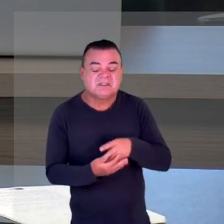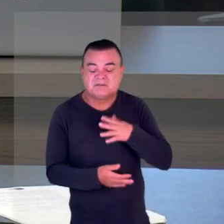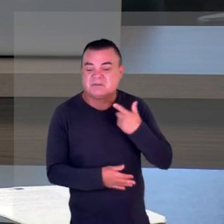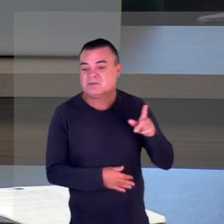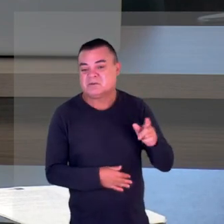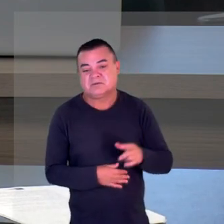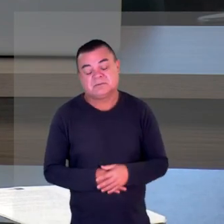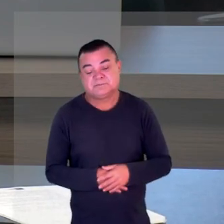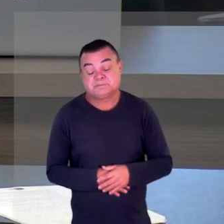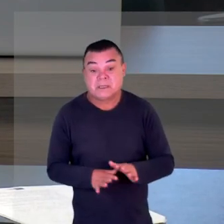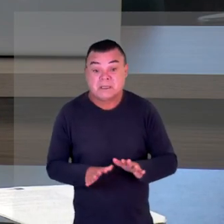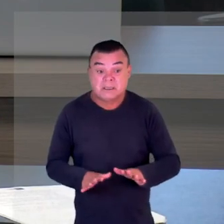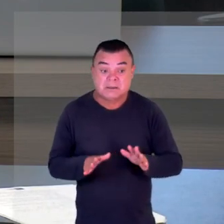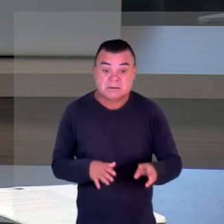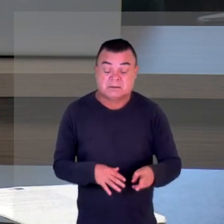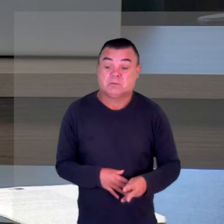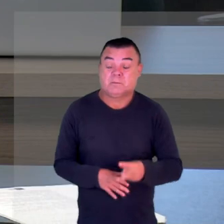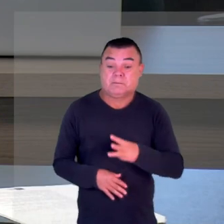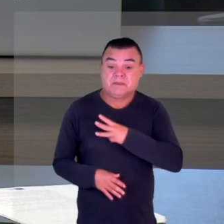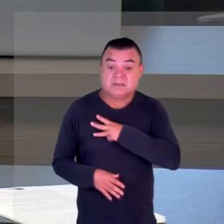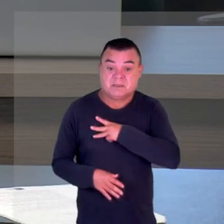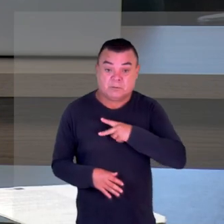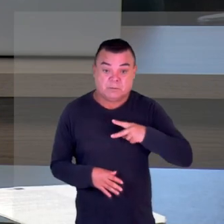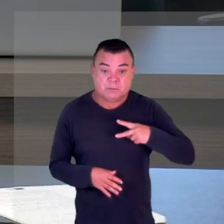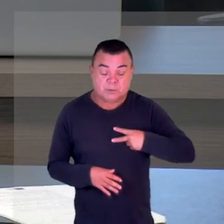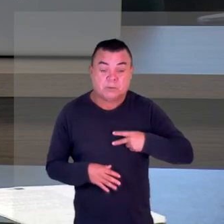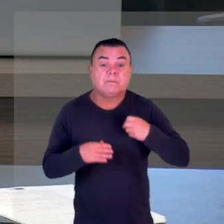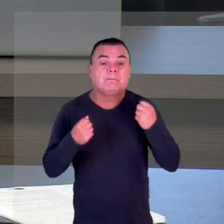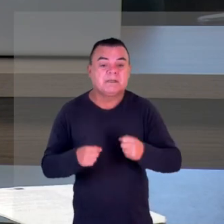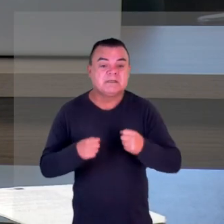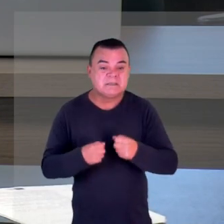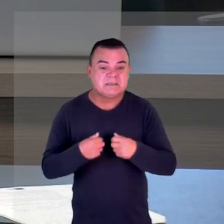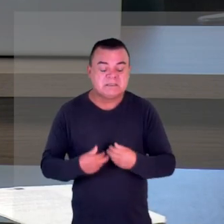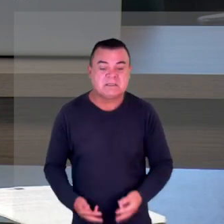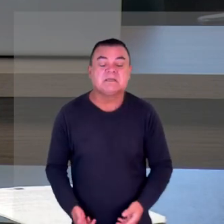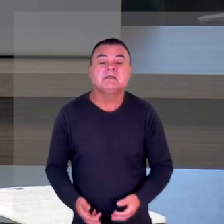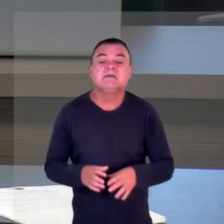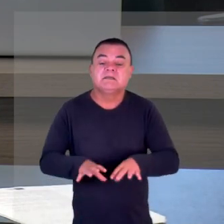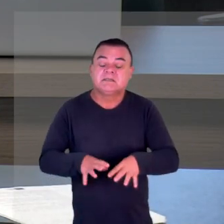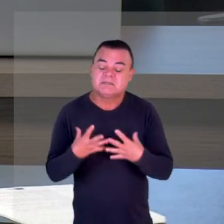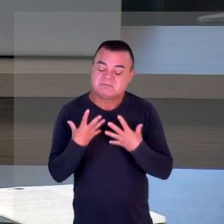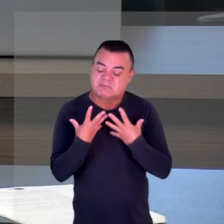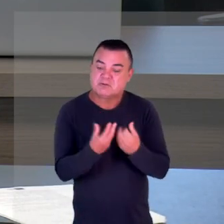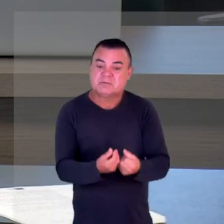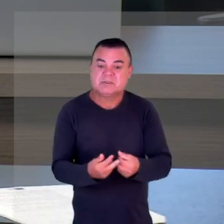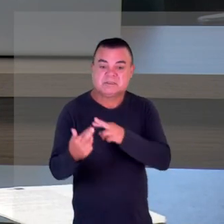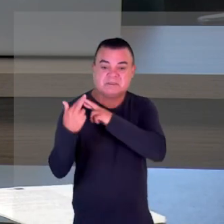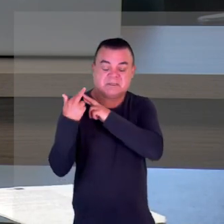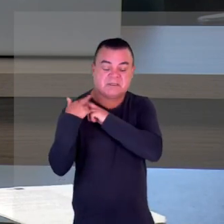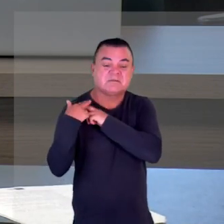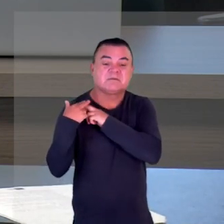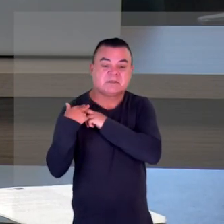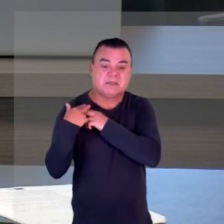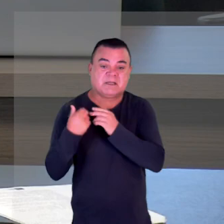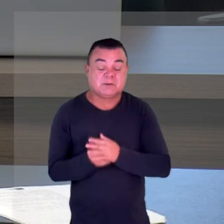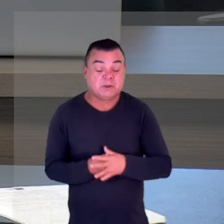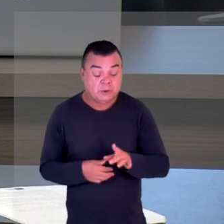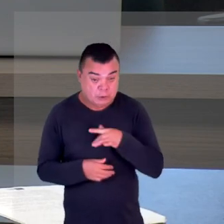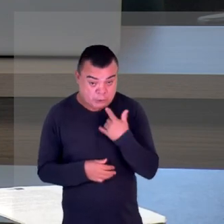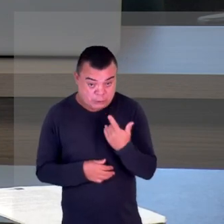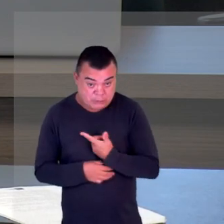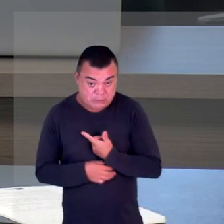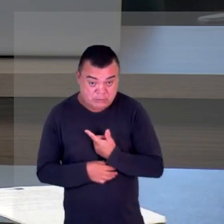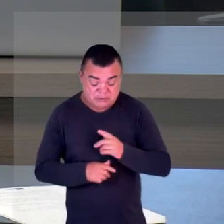né assumir essa responsabilidade né Eh nós numa posição né de memos do